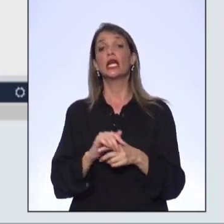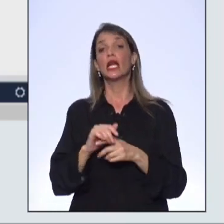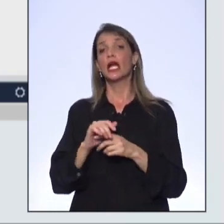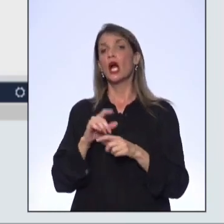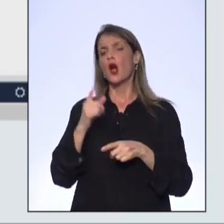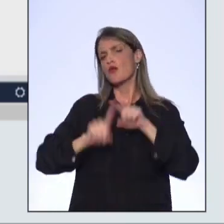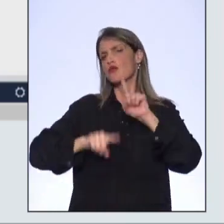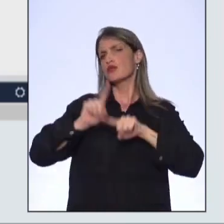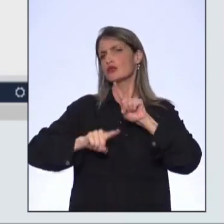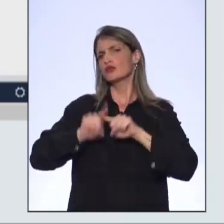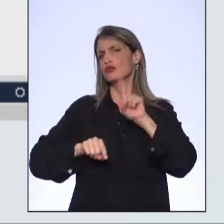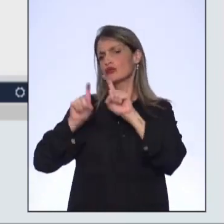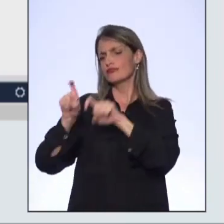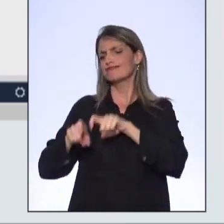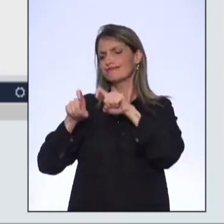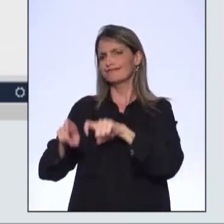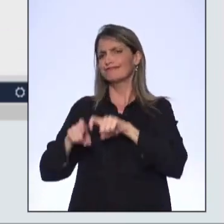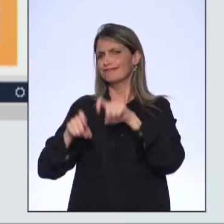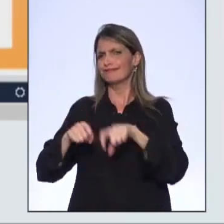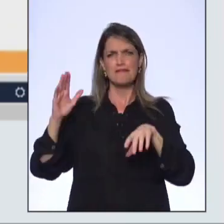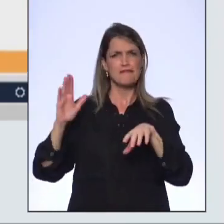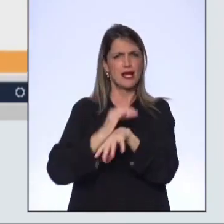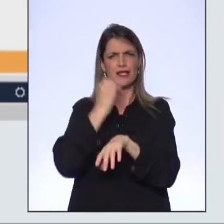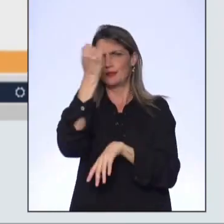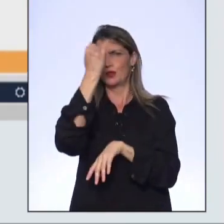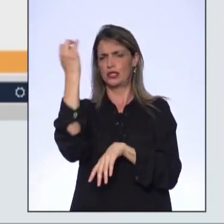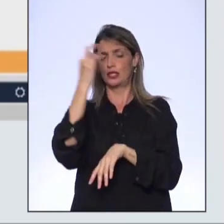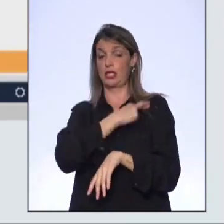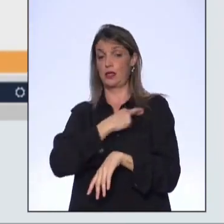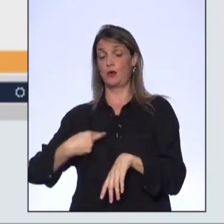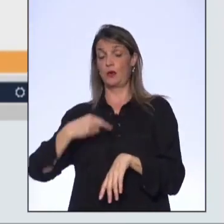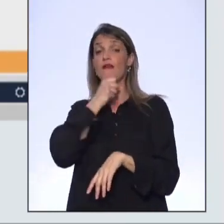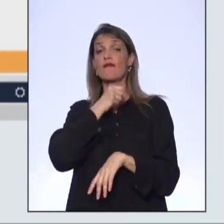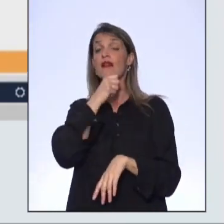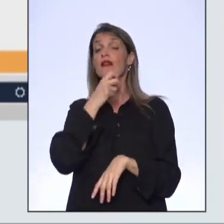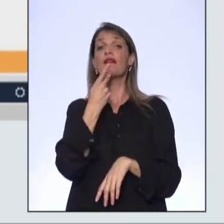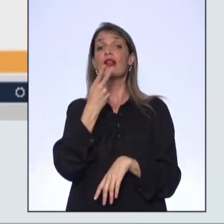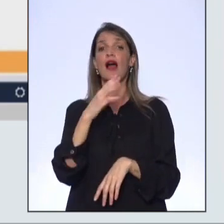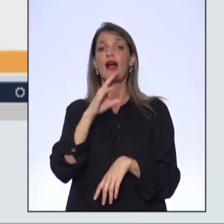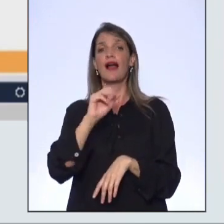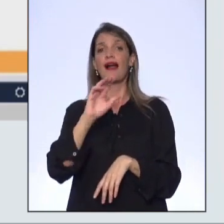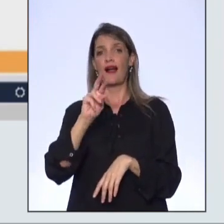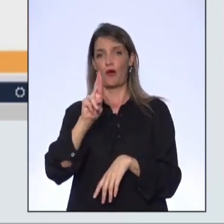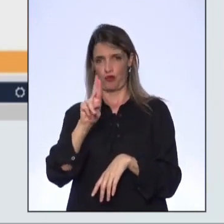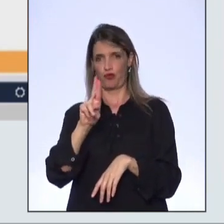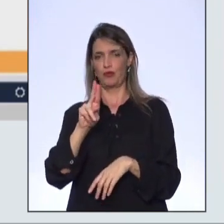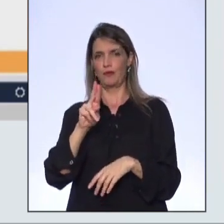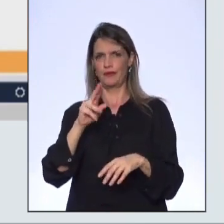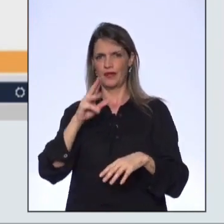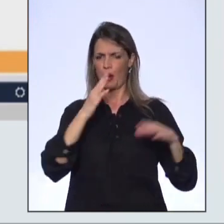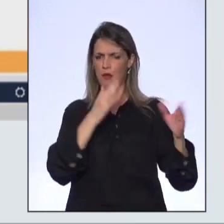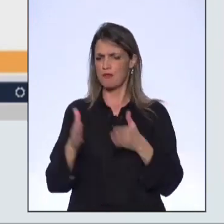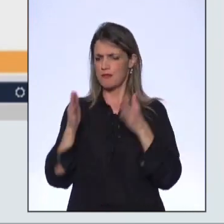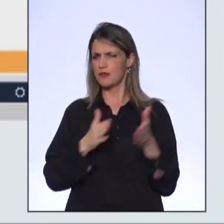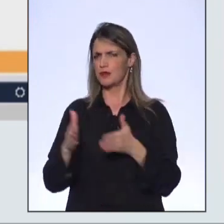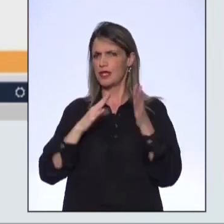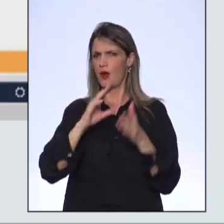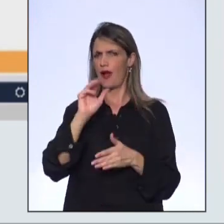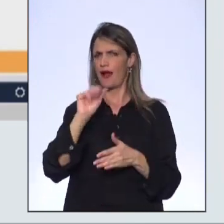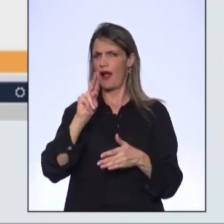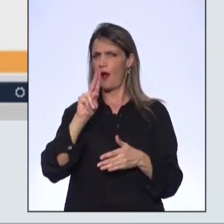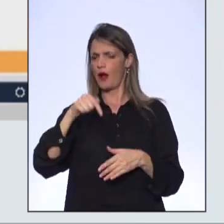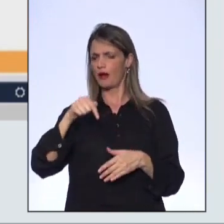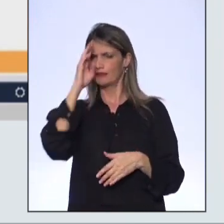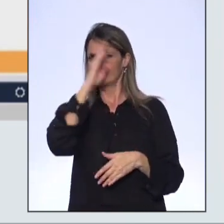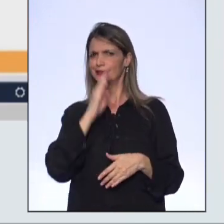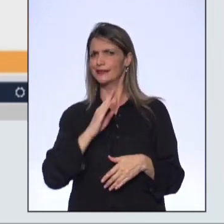agrícolas mais importantes na pauta de exportação da República Velha, falaremos sobre o cacau. A produção de cacau aqui no Brasil teve um